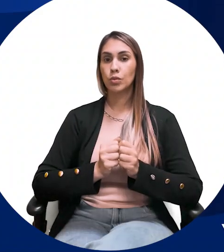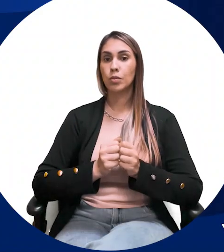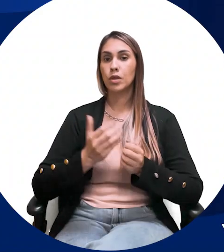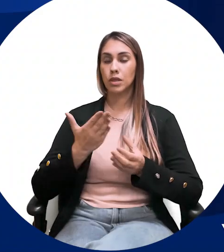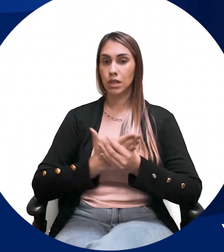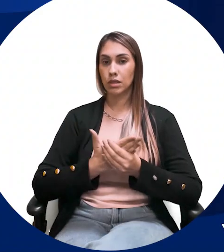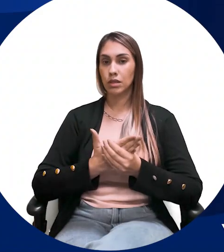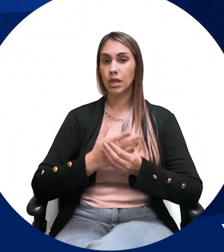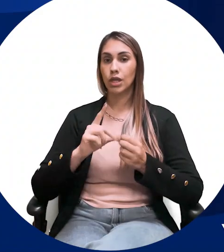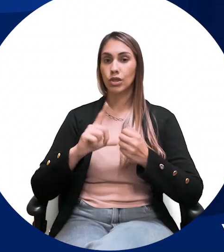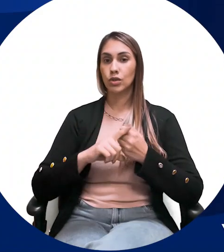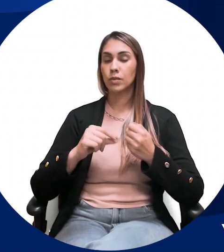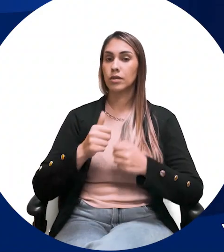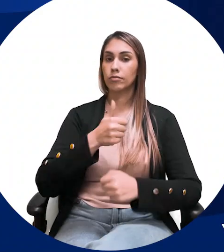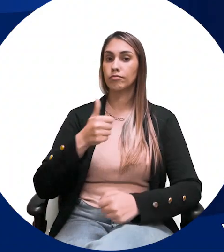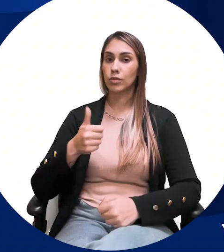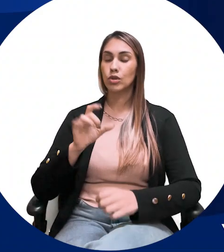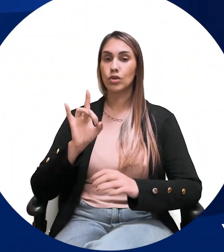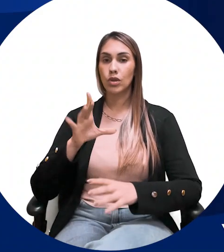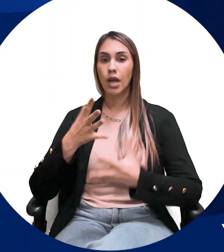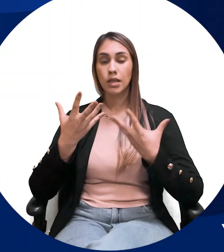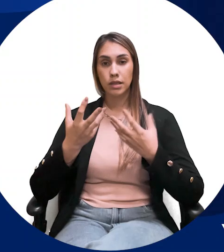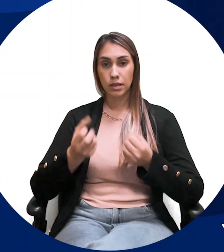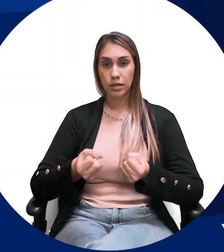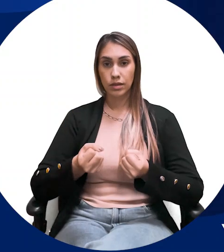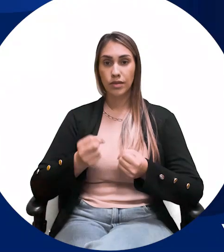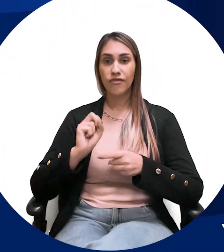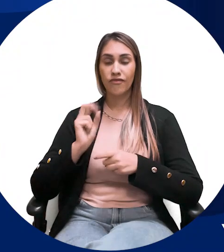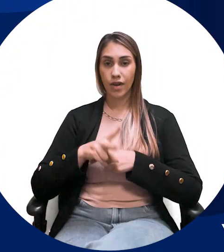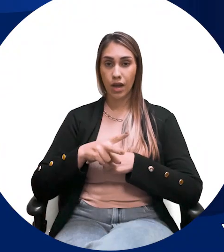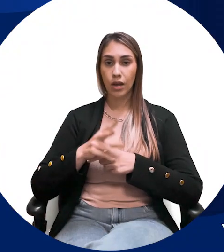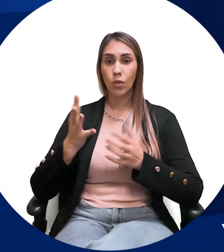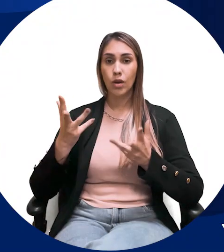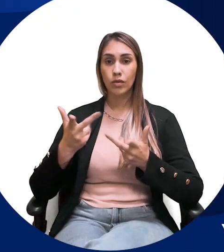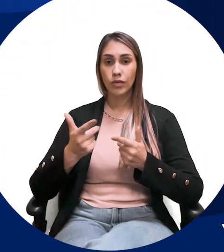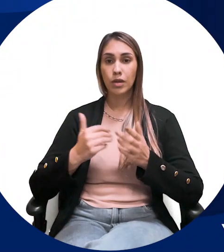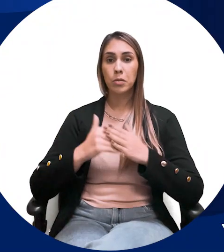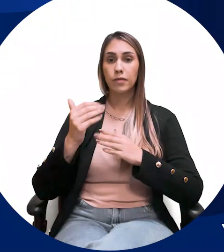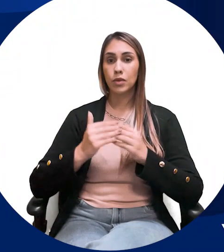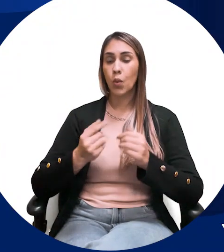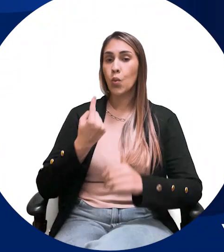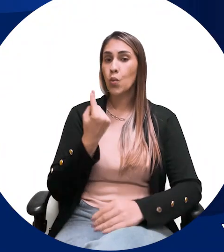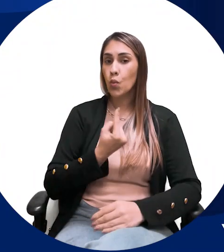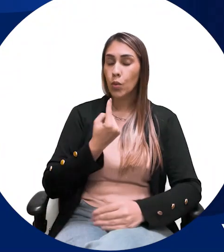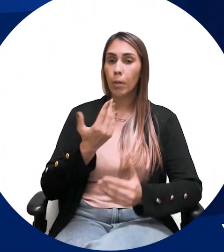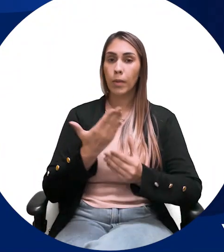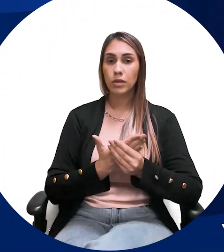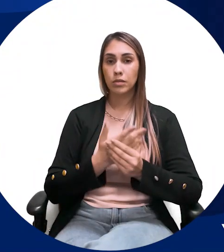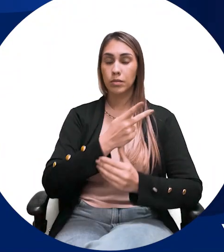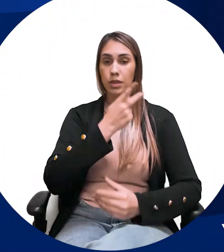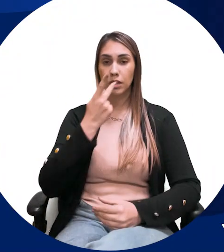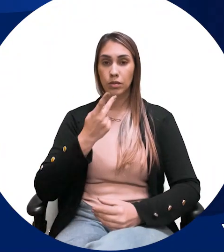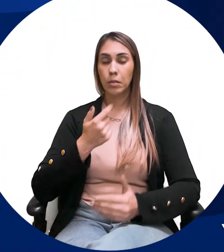processo. Artigo 11º. Somente será considerado para fins de concessão de vaga de qualificação profissional um único